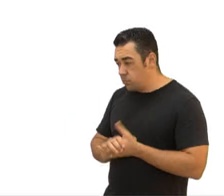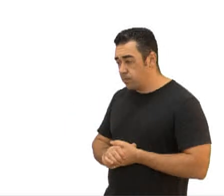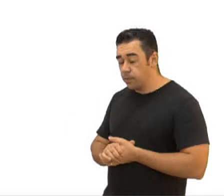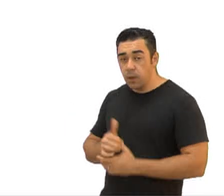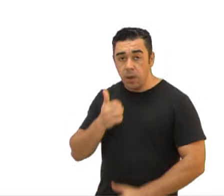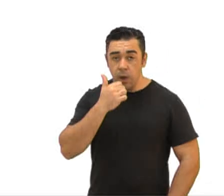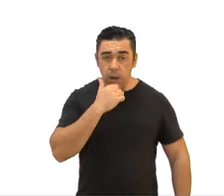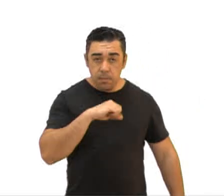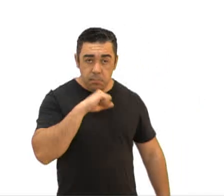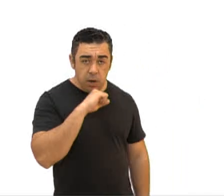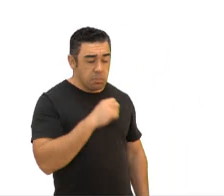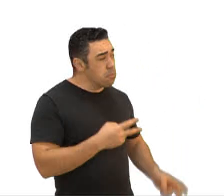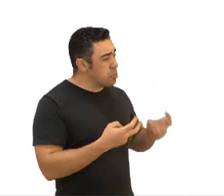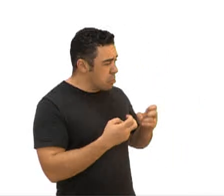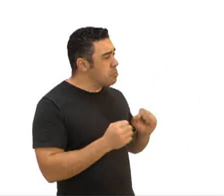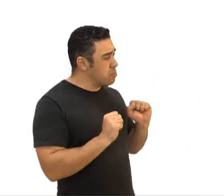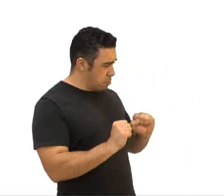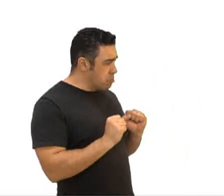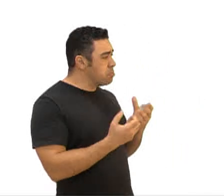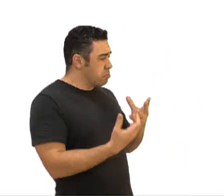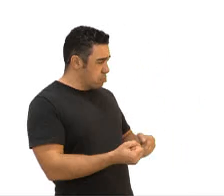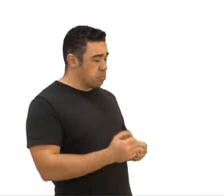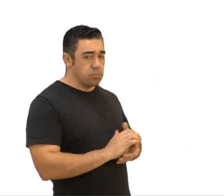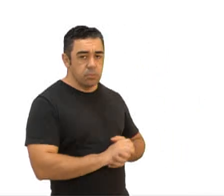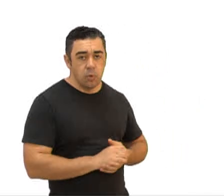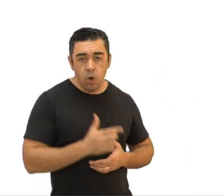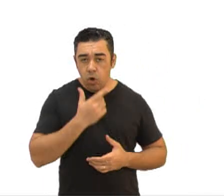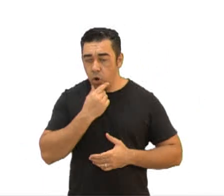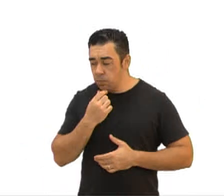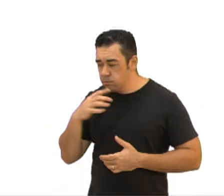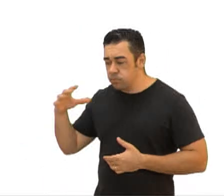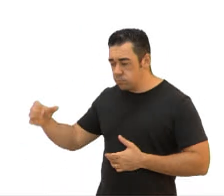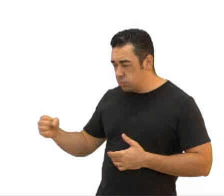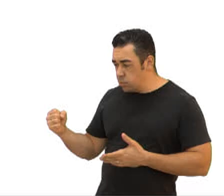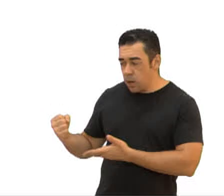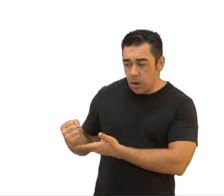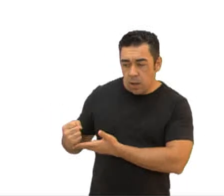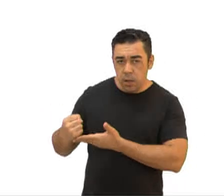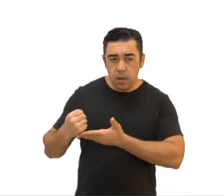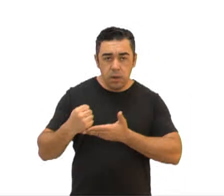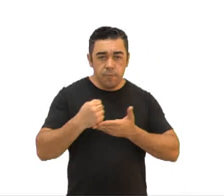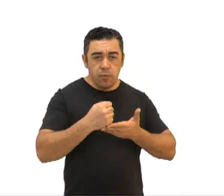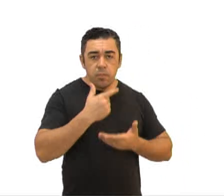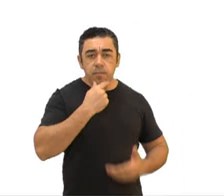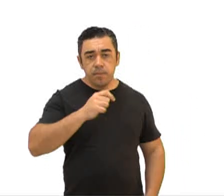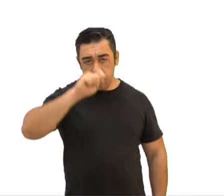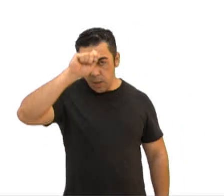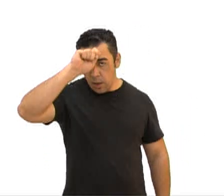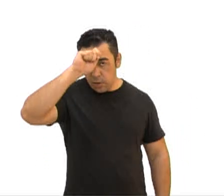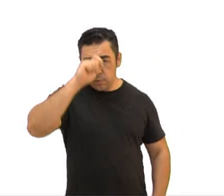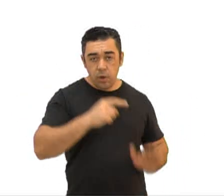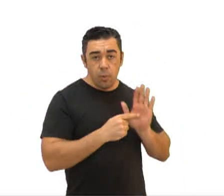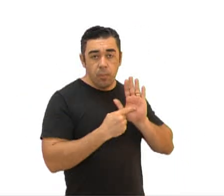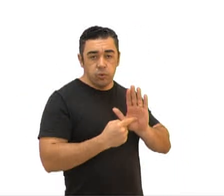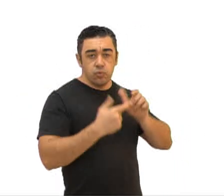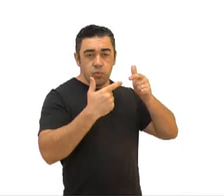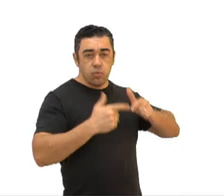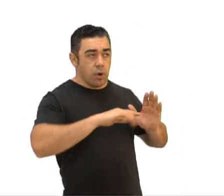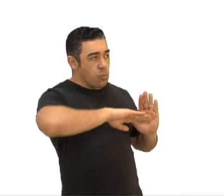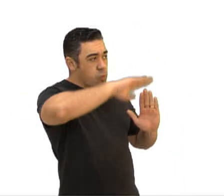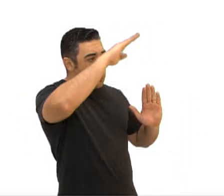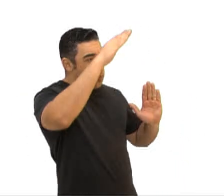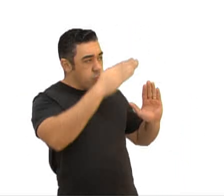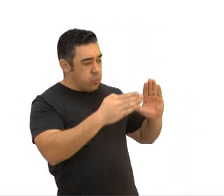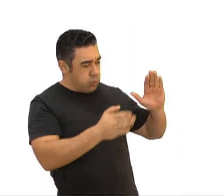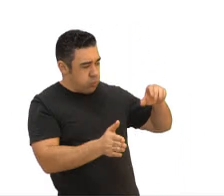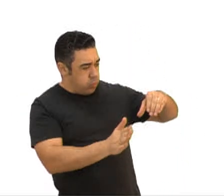homem era bondoso, concordou. O mercador levou Aladim até o pé de uma montanha e mostrou-lhe uma caverna. Ali existe